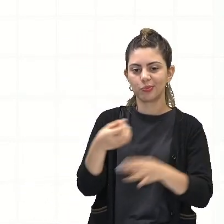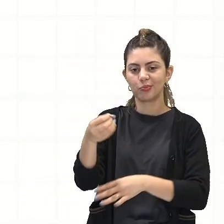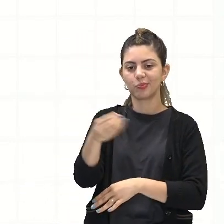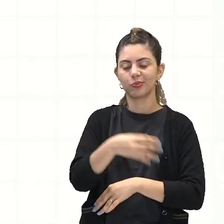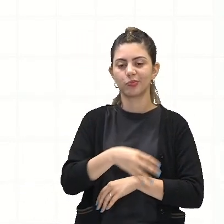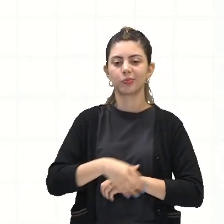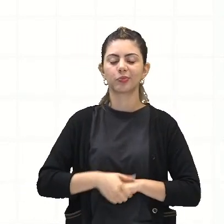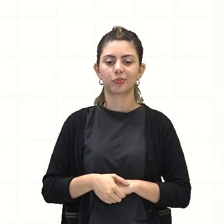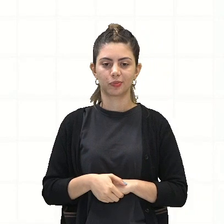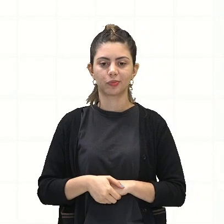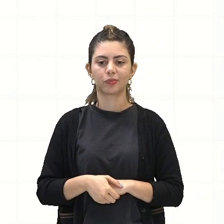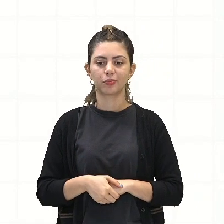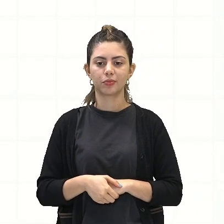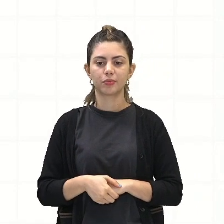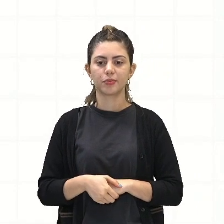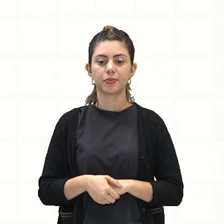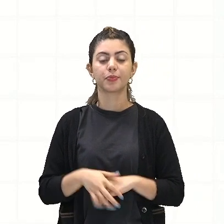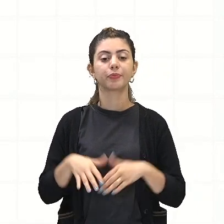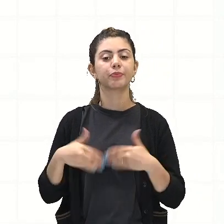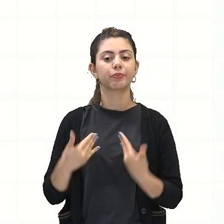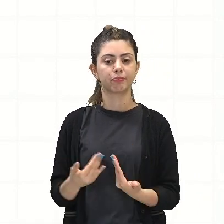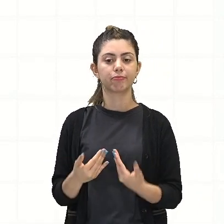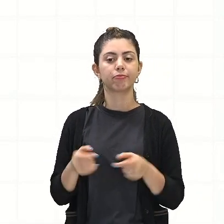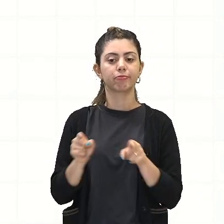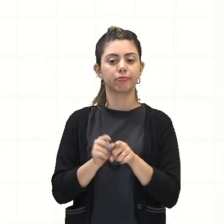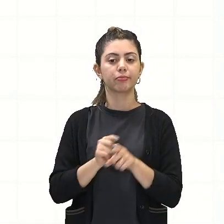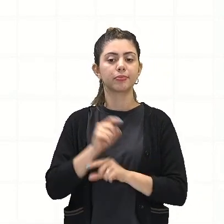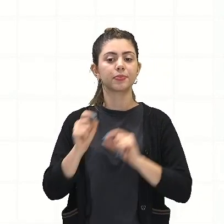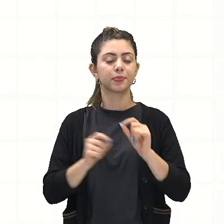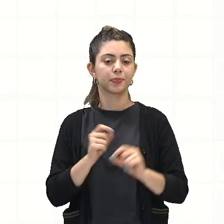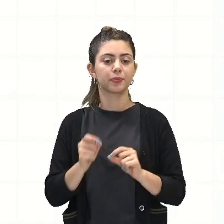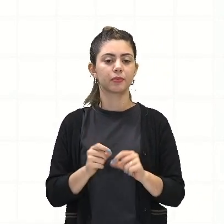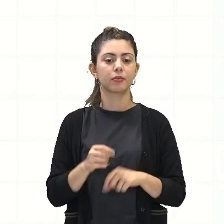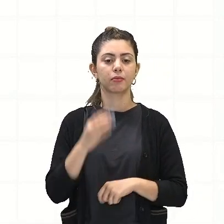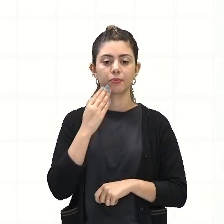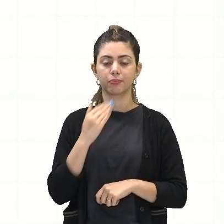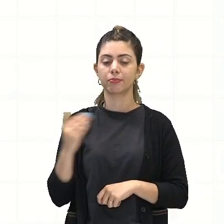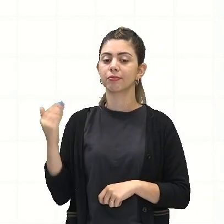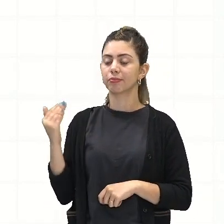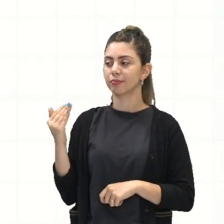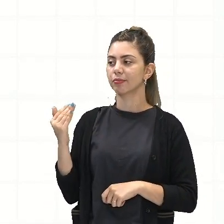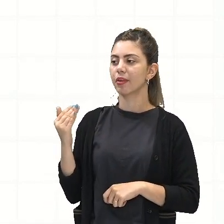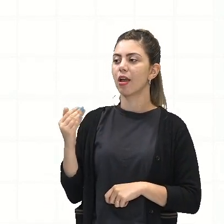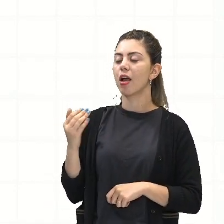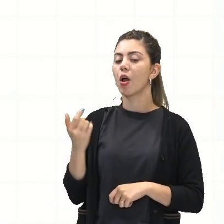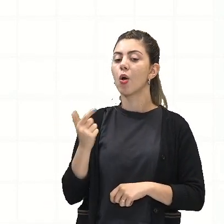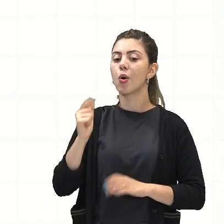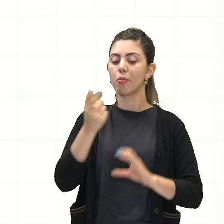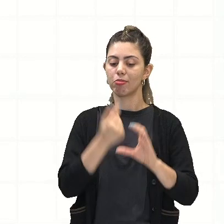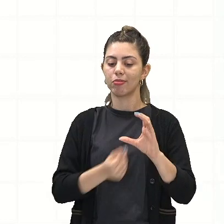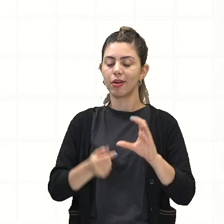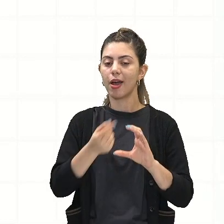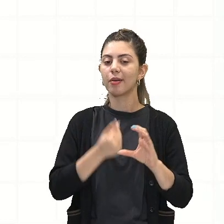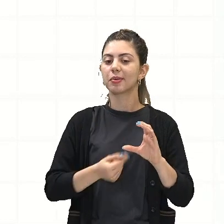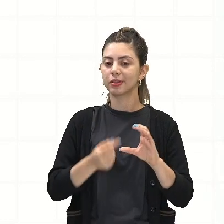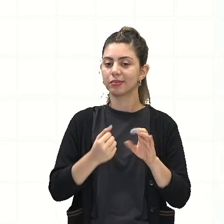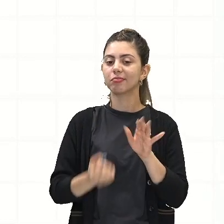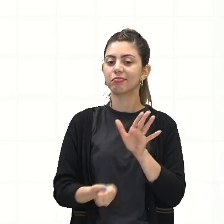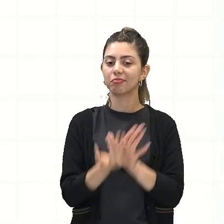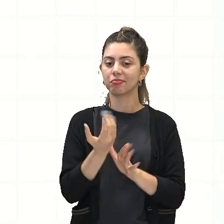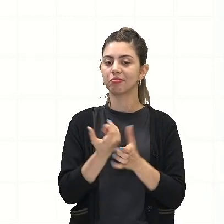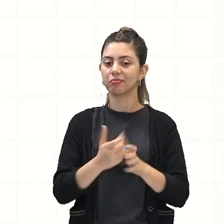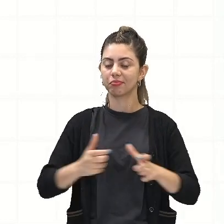religiões protestantes, elas vão influenciar a riqueza, o luxo, o